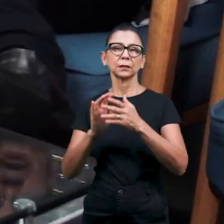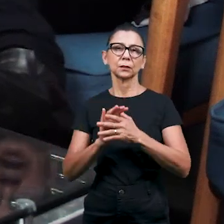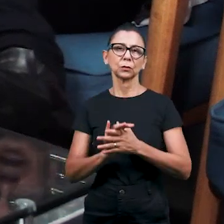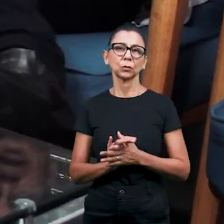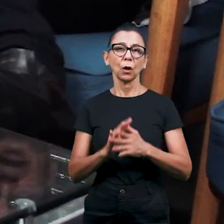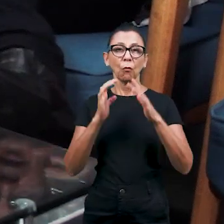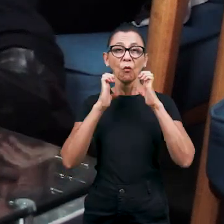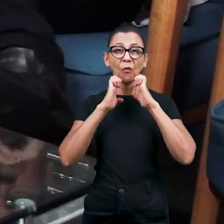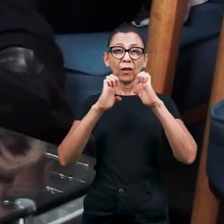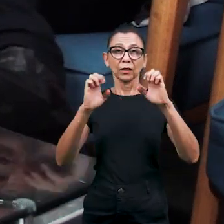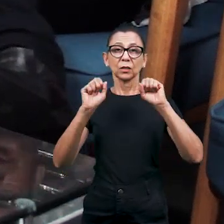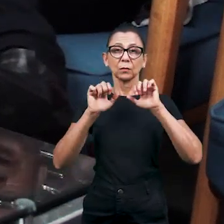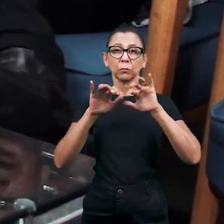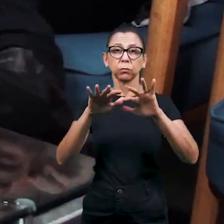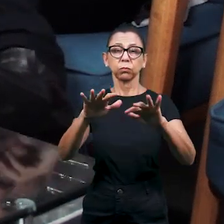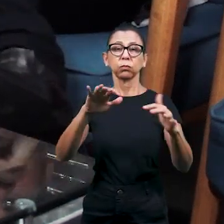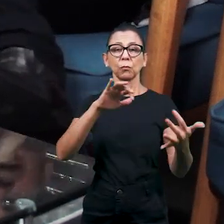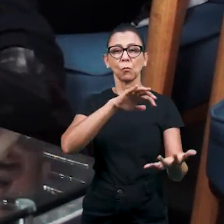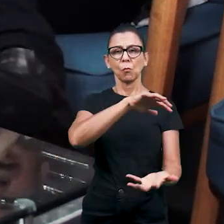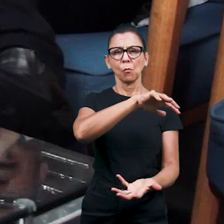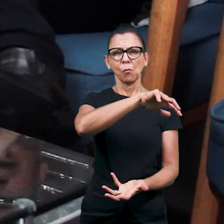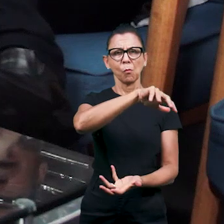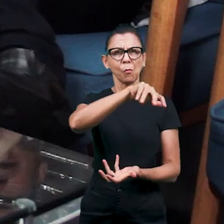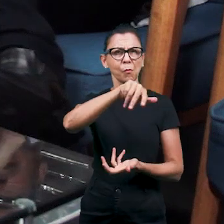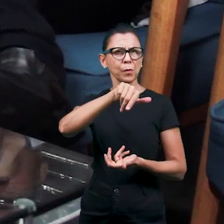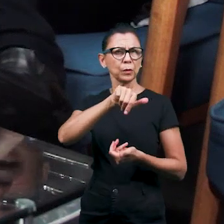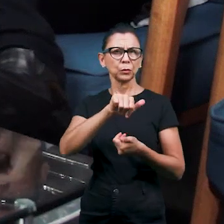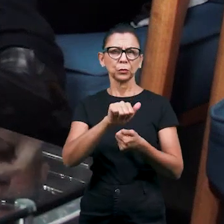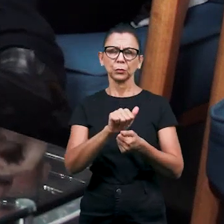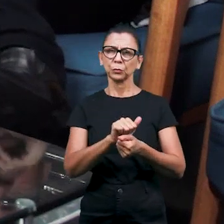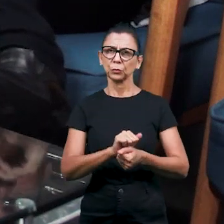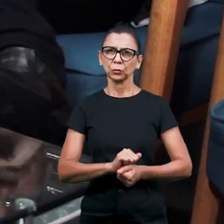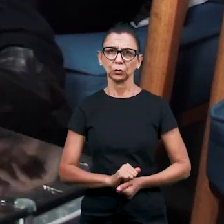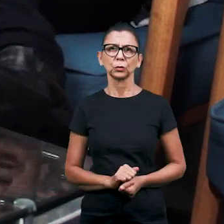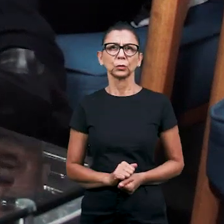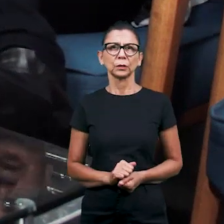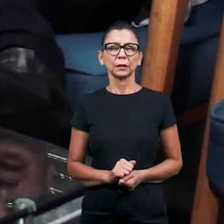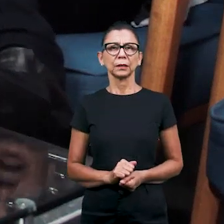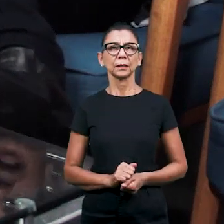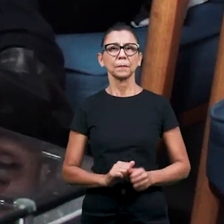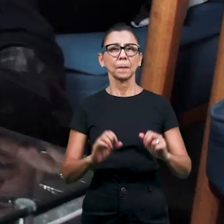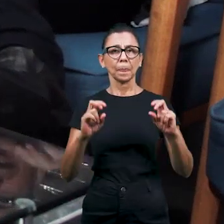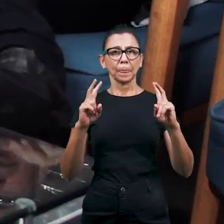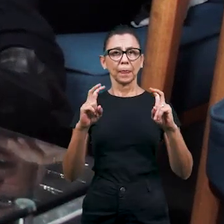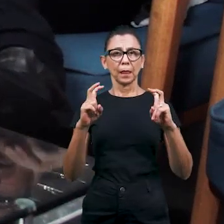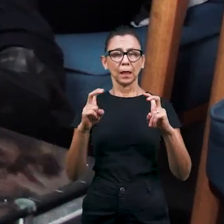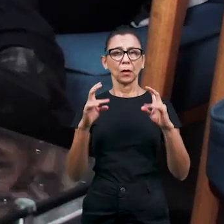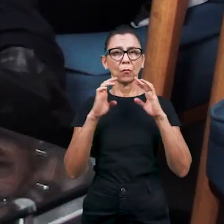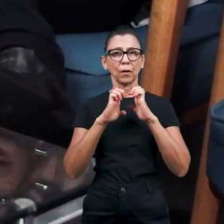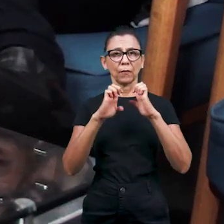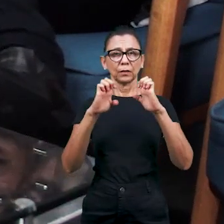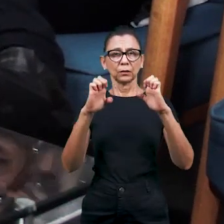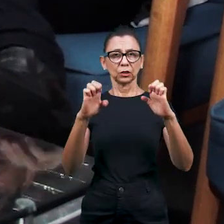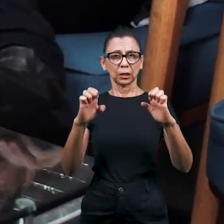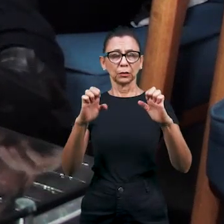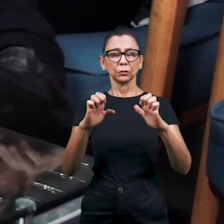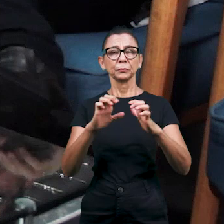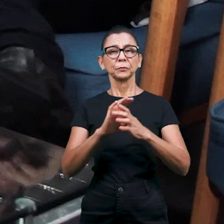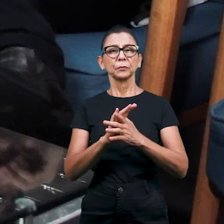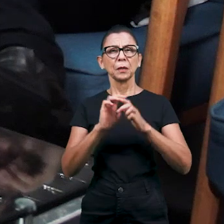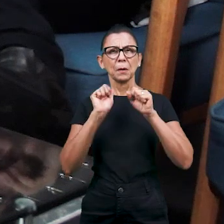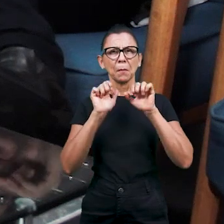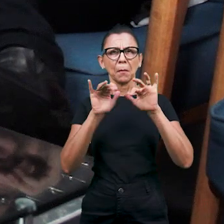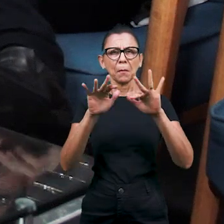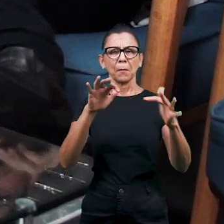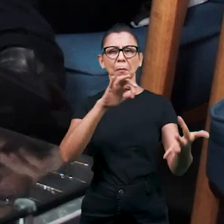Sem Fronteiras. Esse é o nome que dá o título, né, a esse trabalho. E esse trabalho